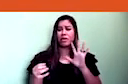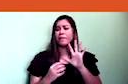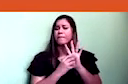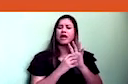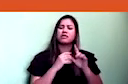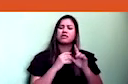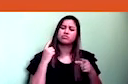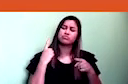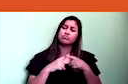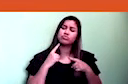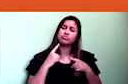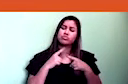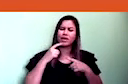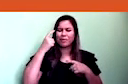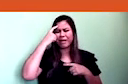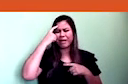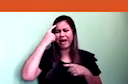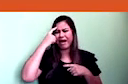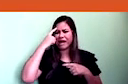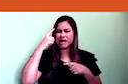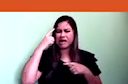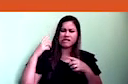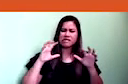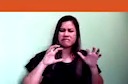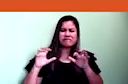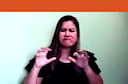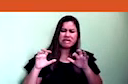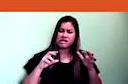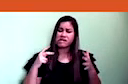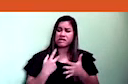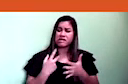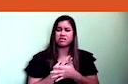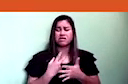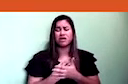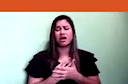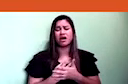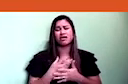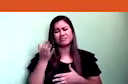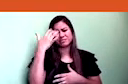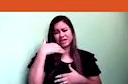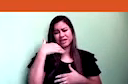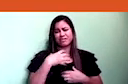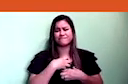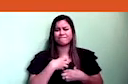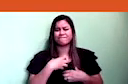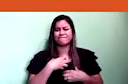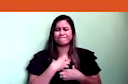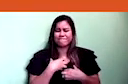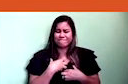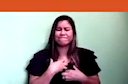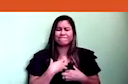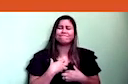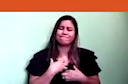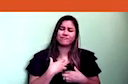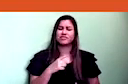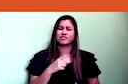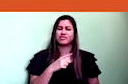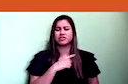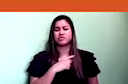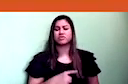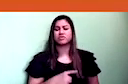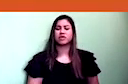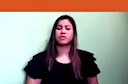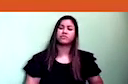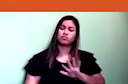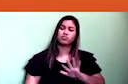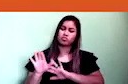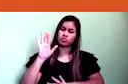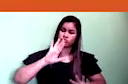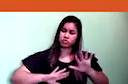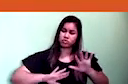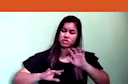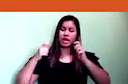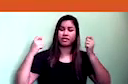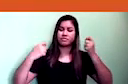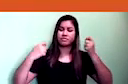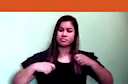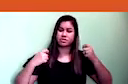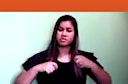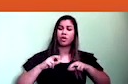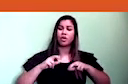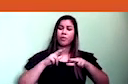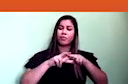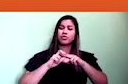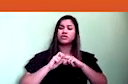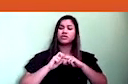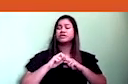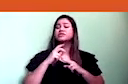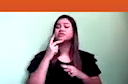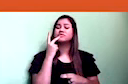distorções do pensamento que vão comprometer a sua saúde emocional. Então, são cuidados que a gente tem que ter. Por isso que eu coloquei, tenha